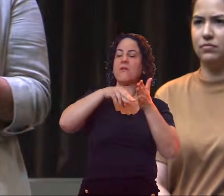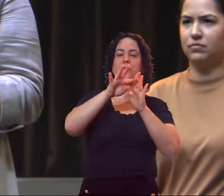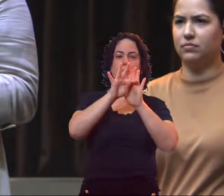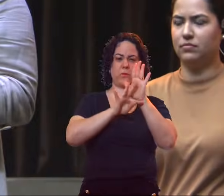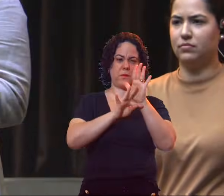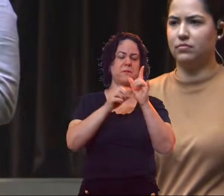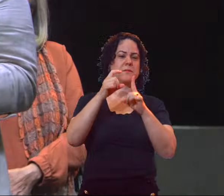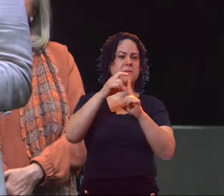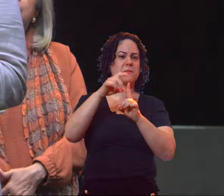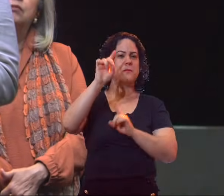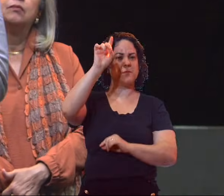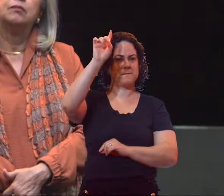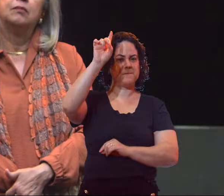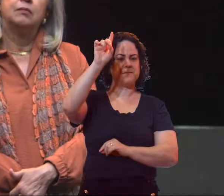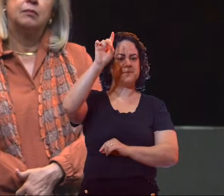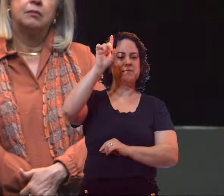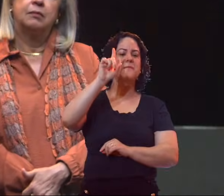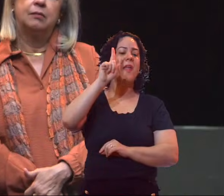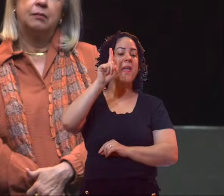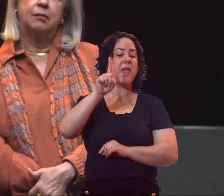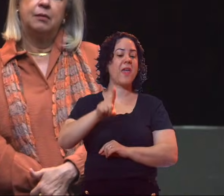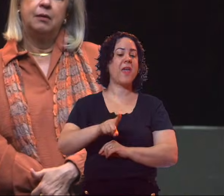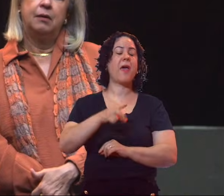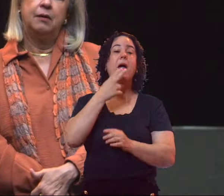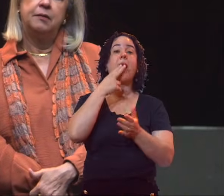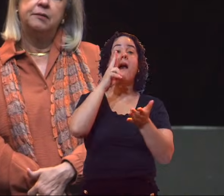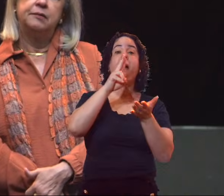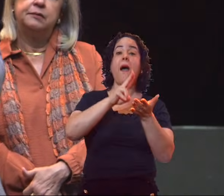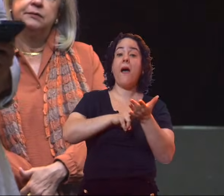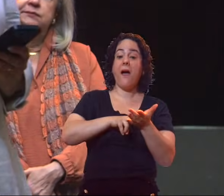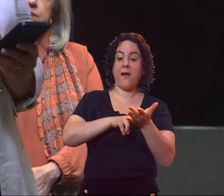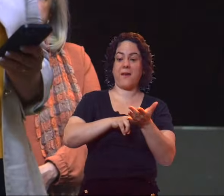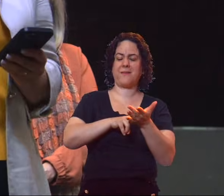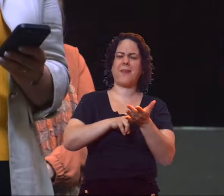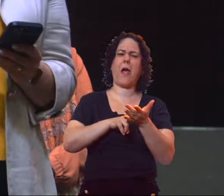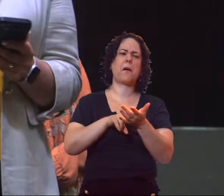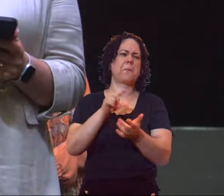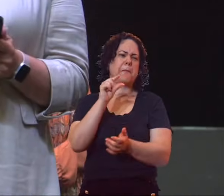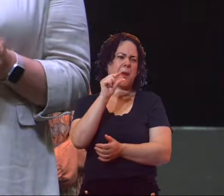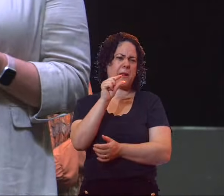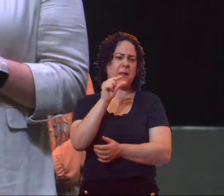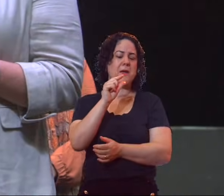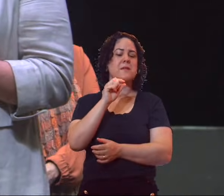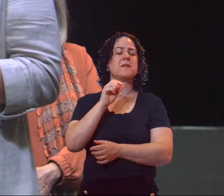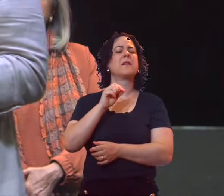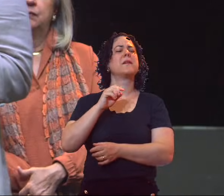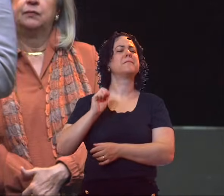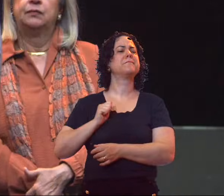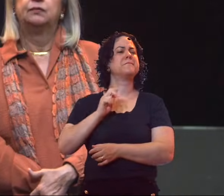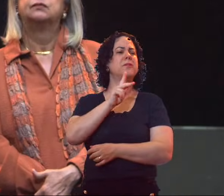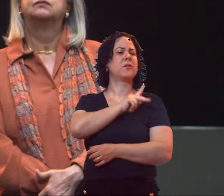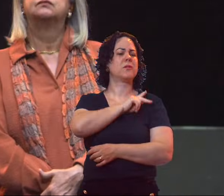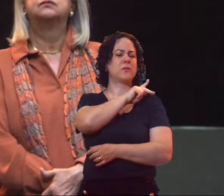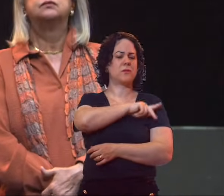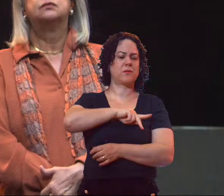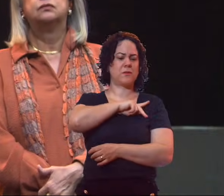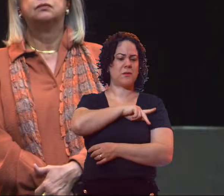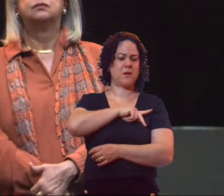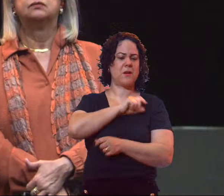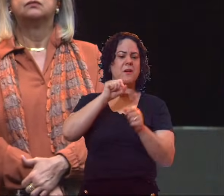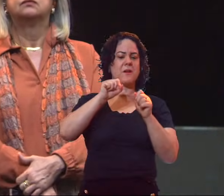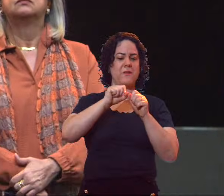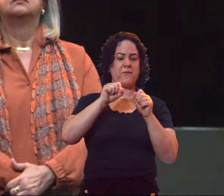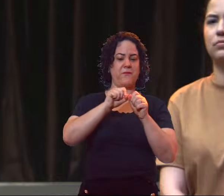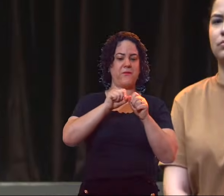da palavra de Deus. É uma carta, um pedacinho da carta que o apóstolo Paulo